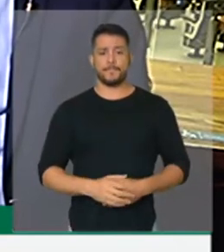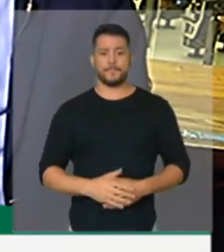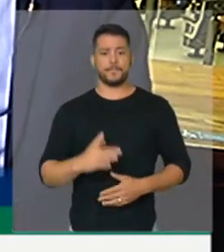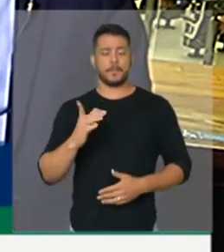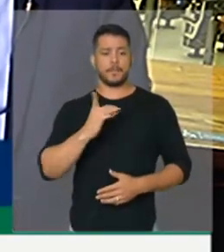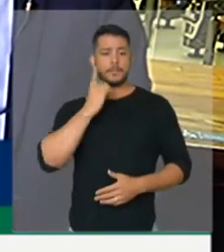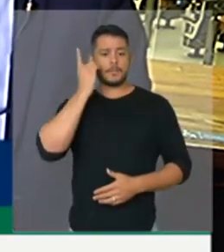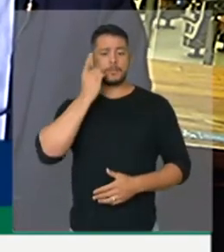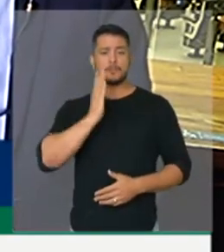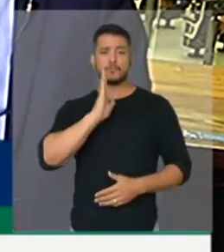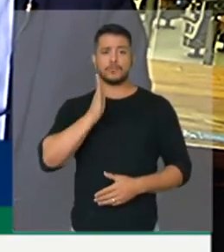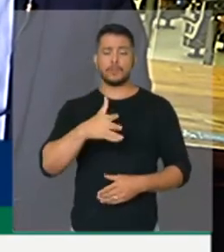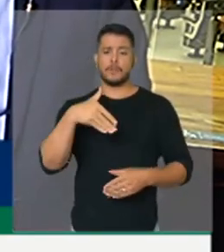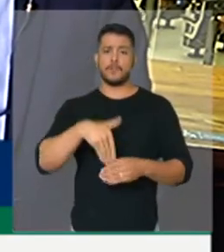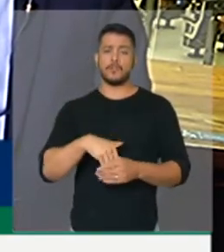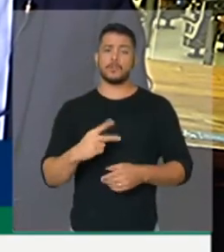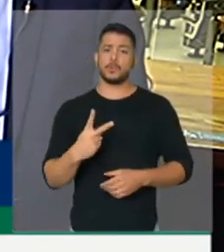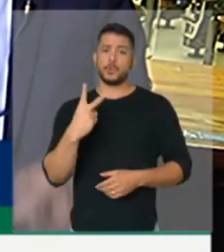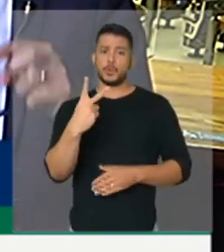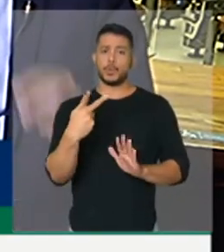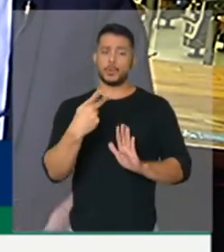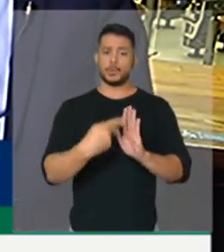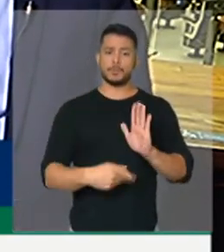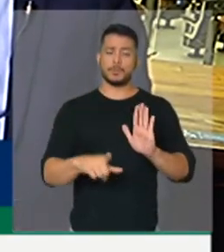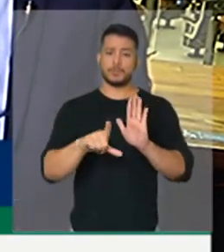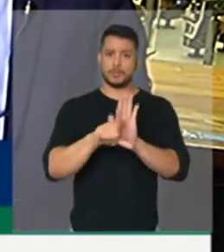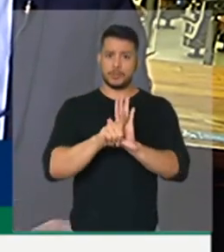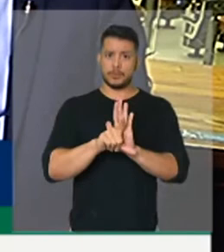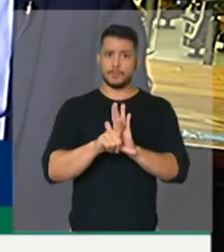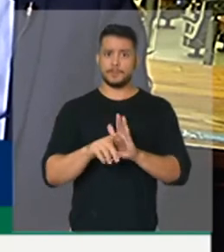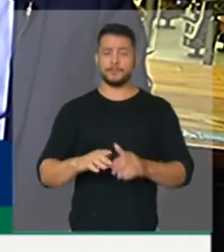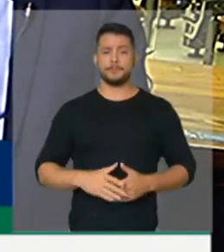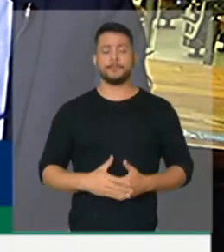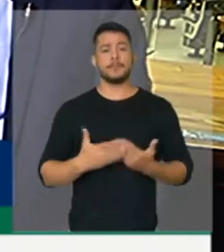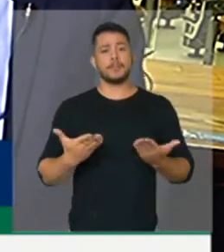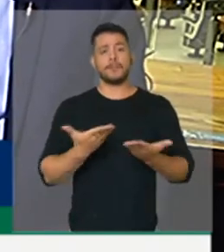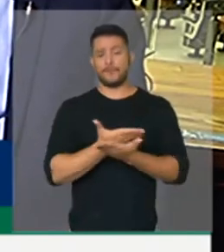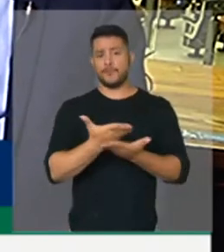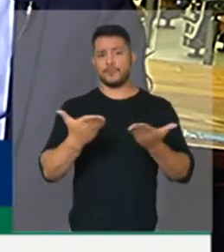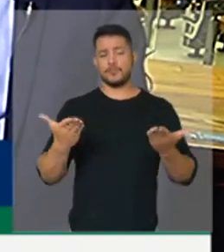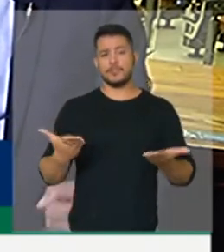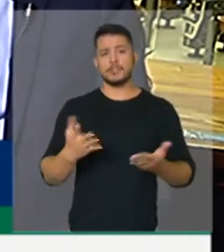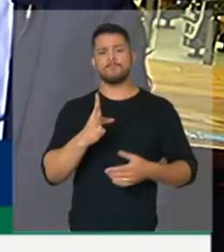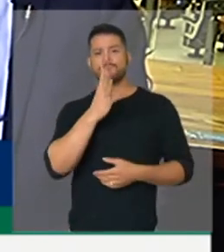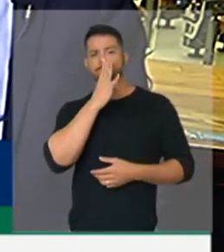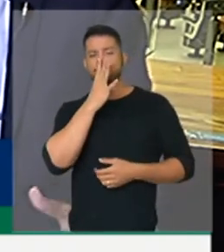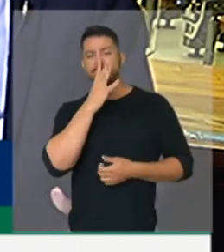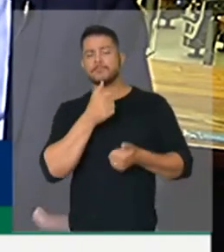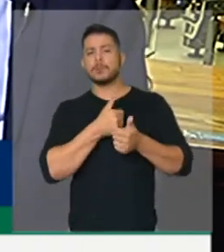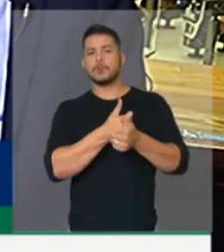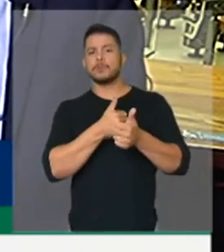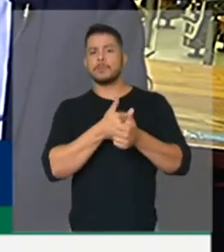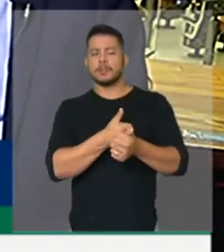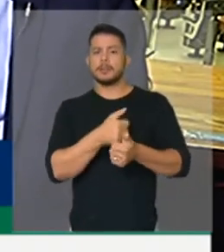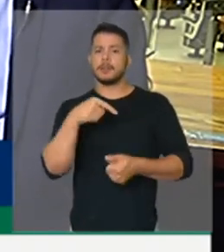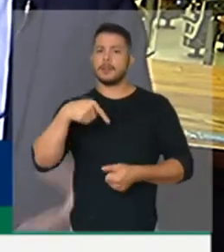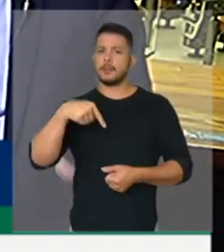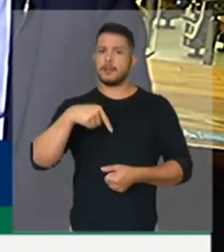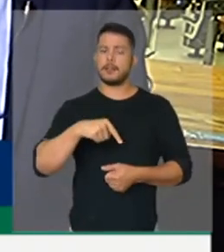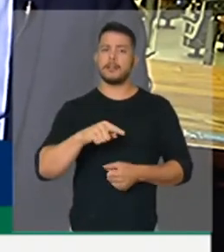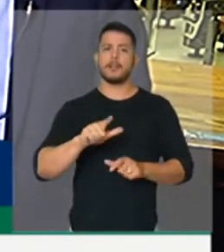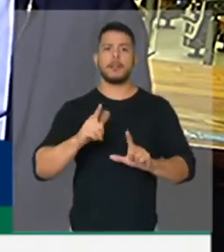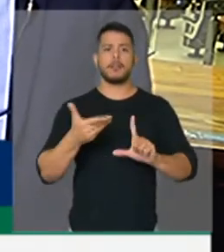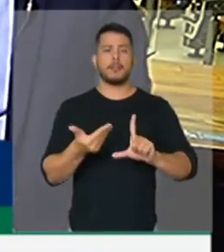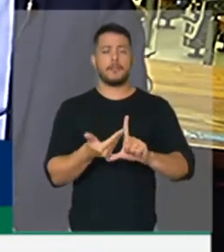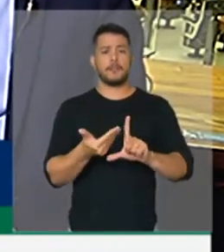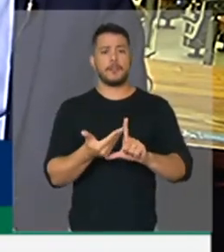projetos de lei e uma proposta de emenda à Constituição em dois turnos. Você que está nos acompanhando pela Rádio Câmara, pela internet, aqui na TV Câmara, a gente